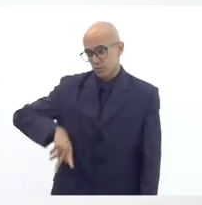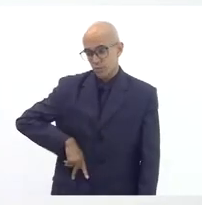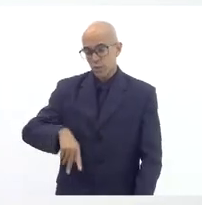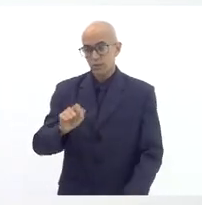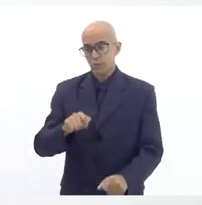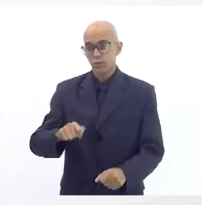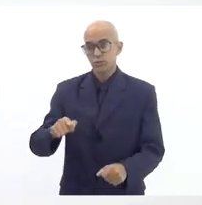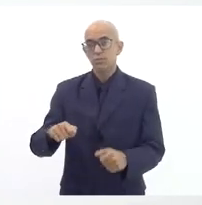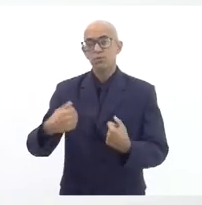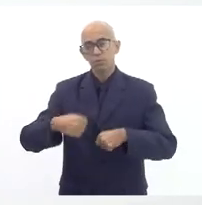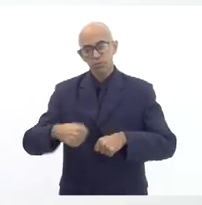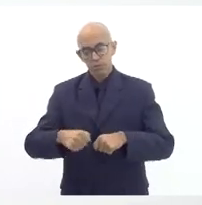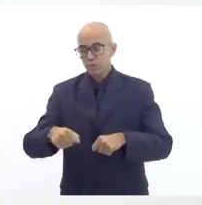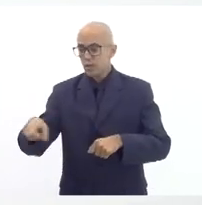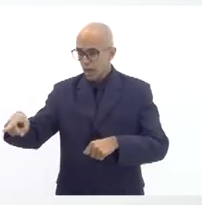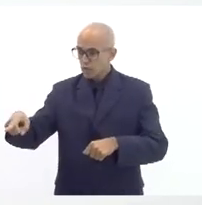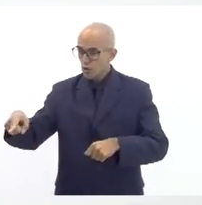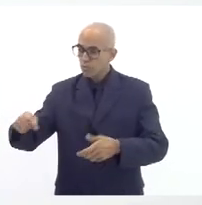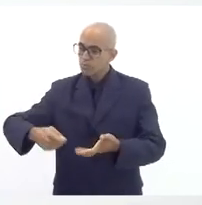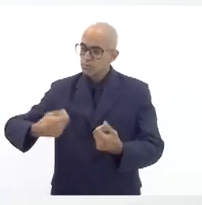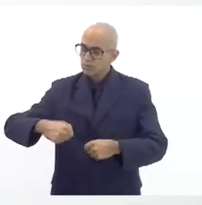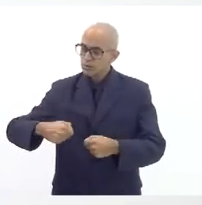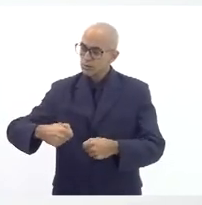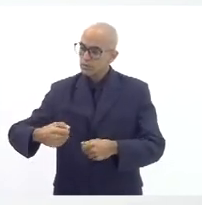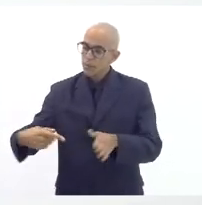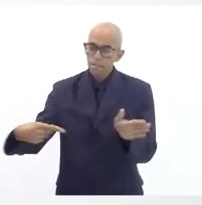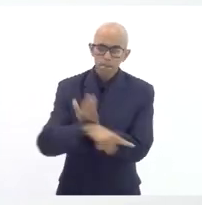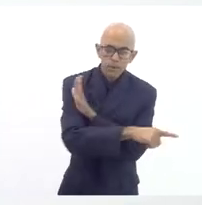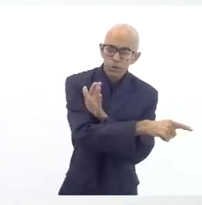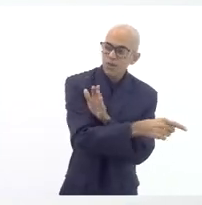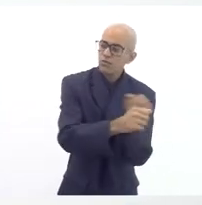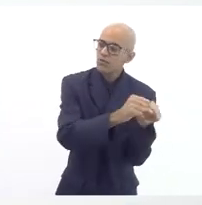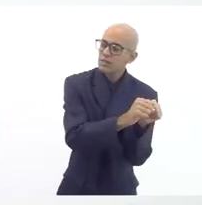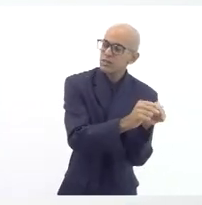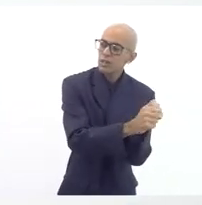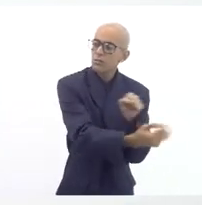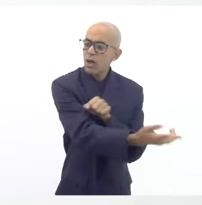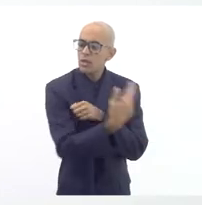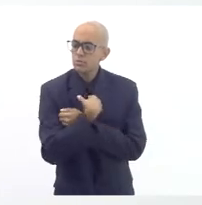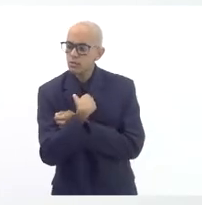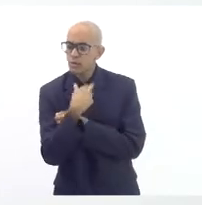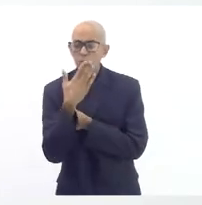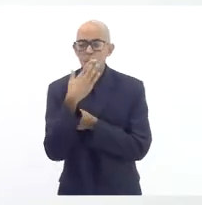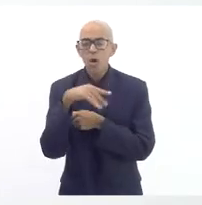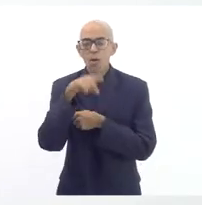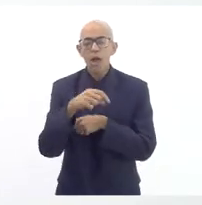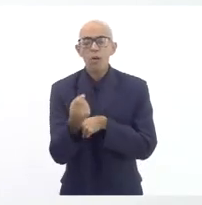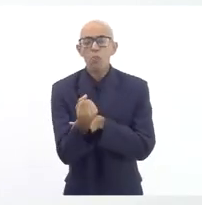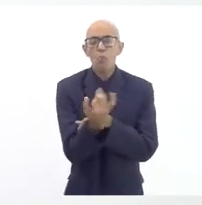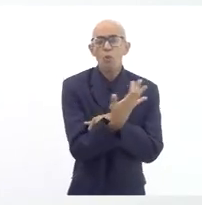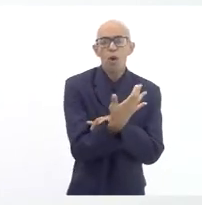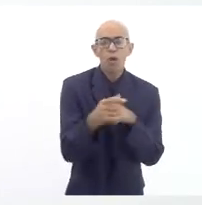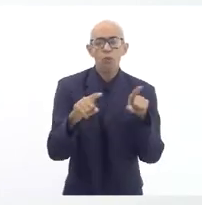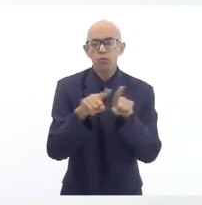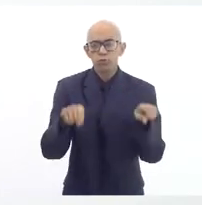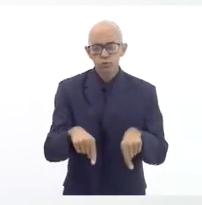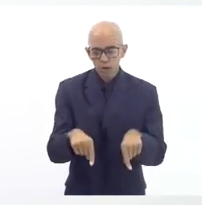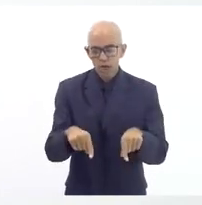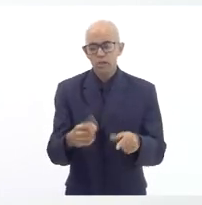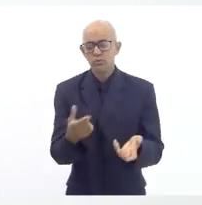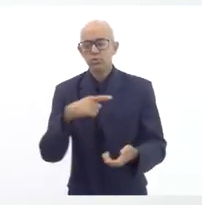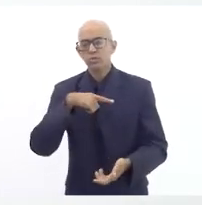nos responda qual o efetivo que existe hoje na agência, seja de cargos em comissão, seja